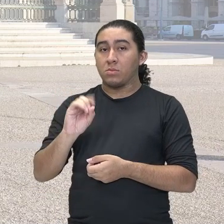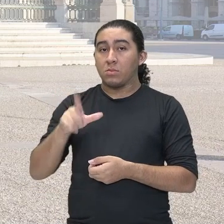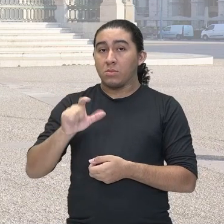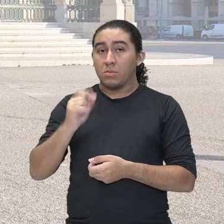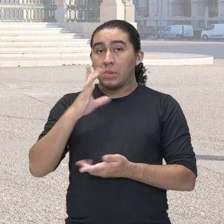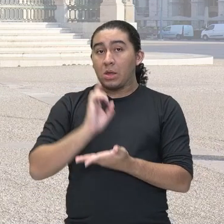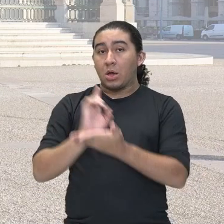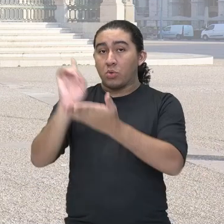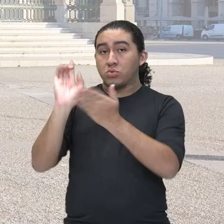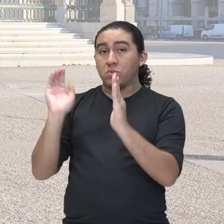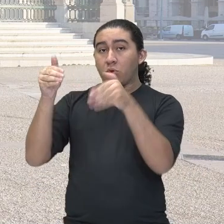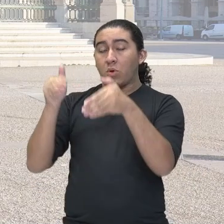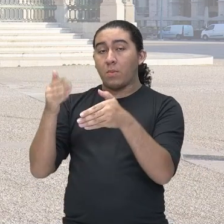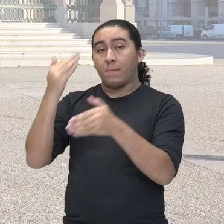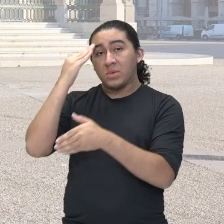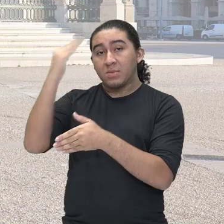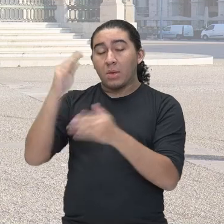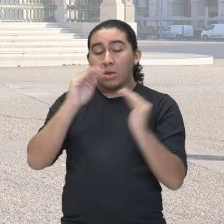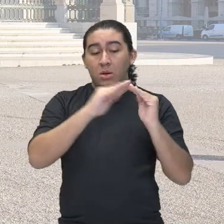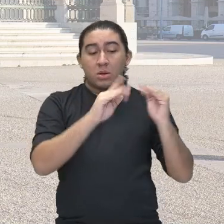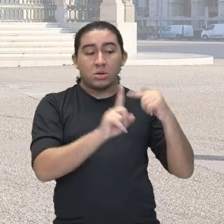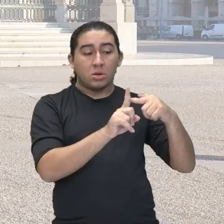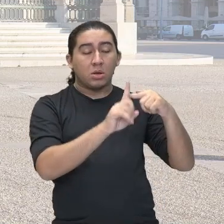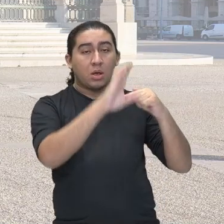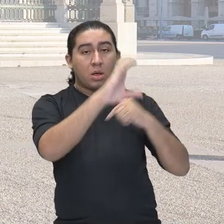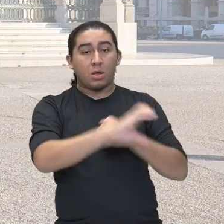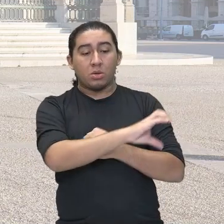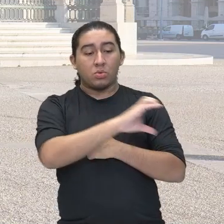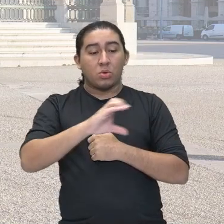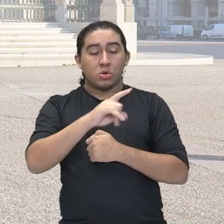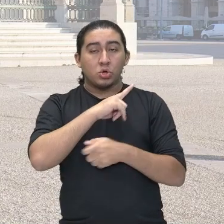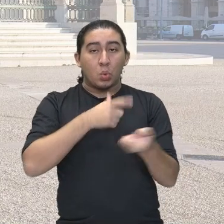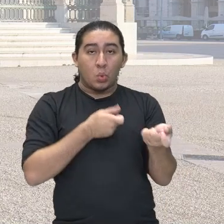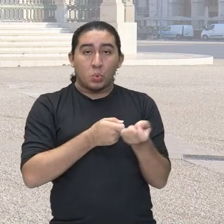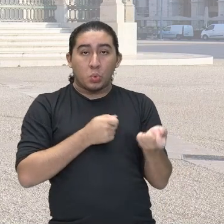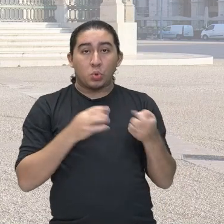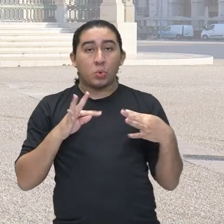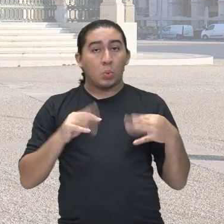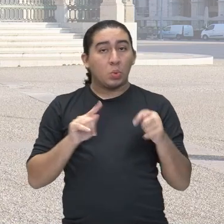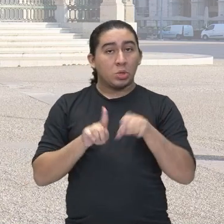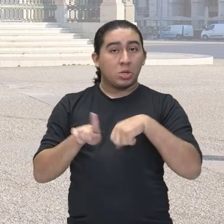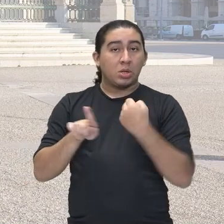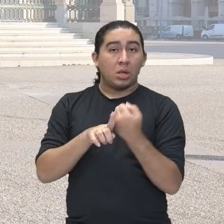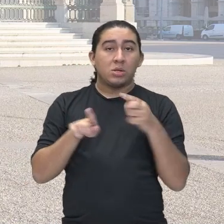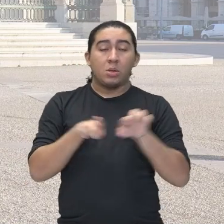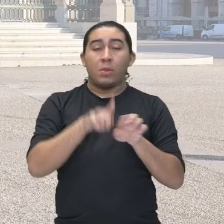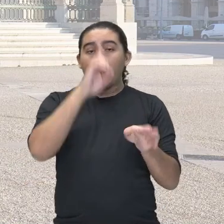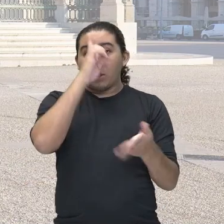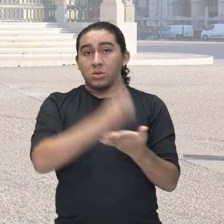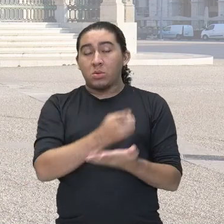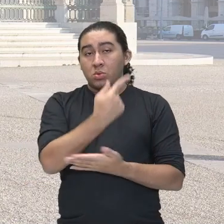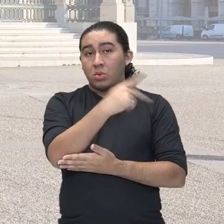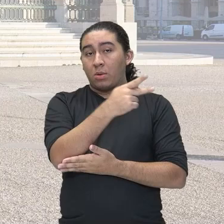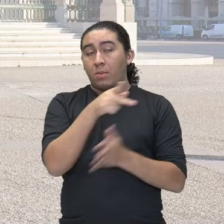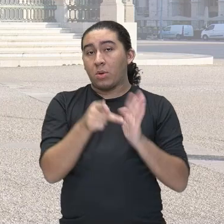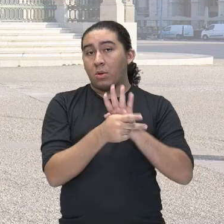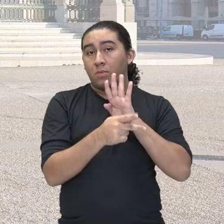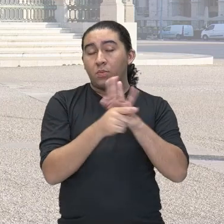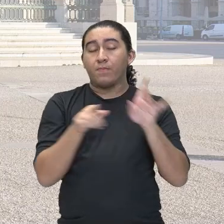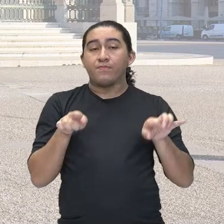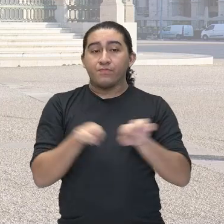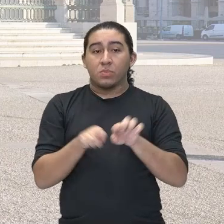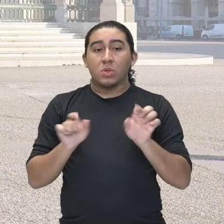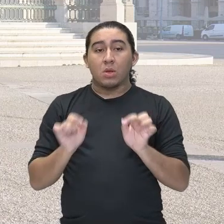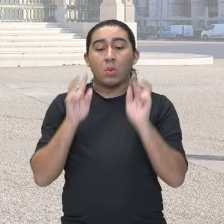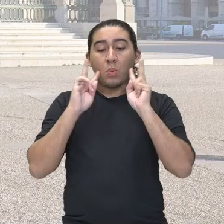Deus como centro de tudo, a Igreja Católica manipulava toda a sociedade, tomava as decisões, e também